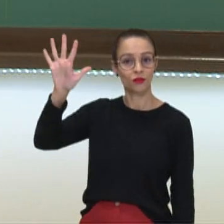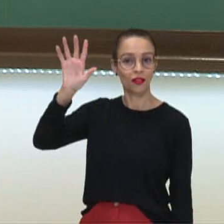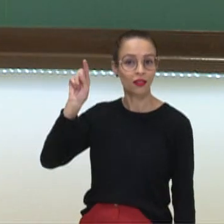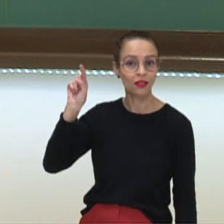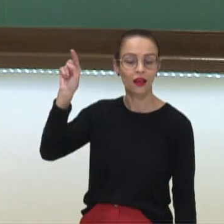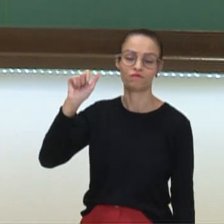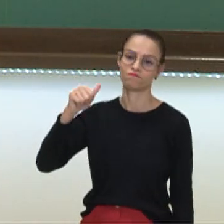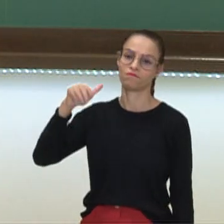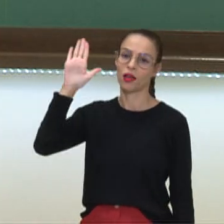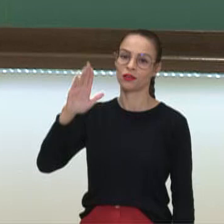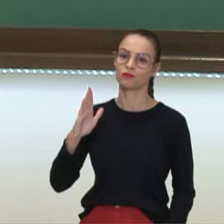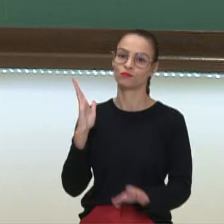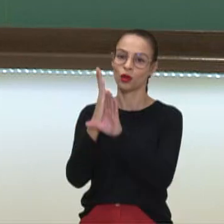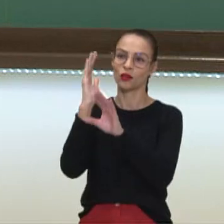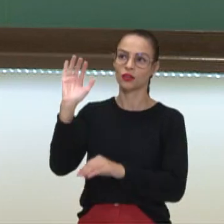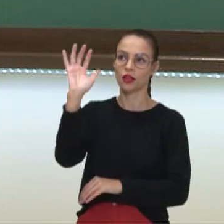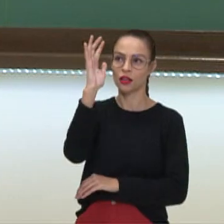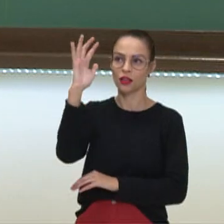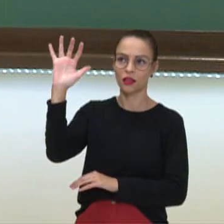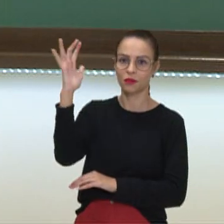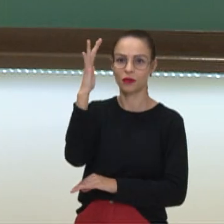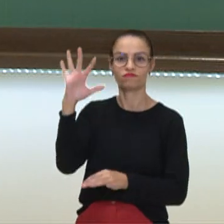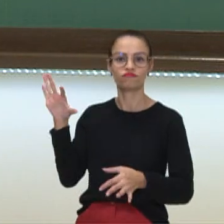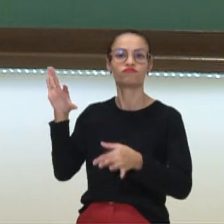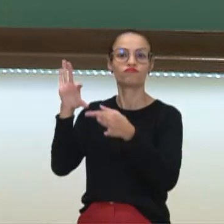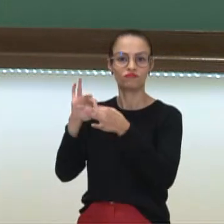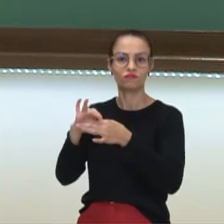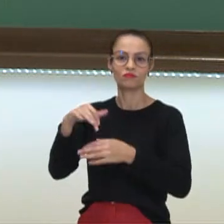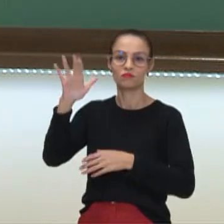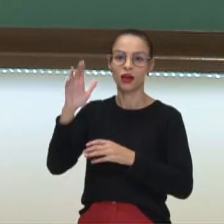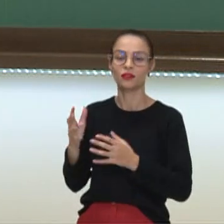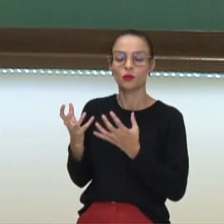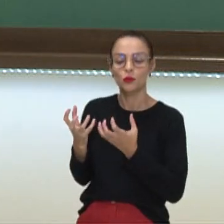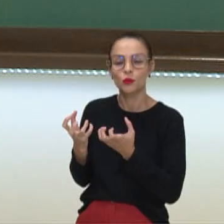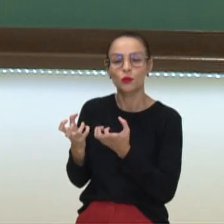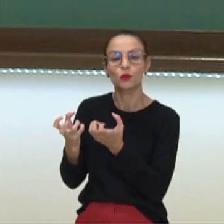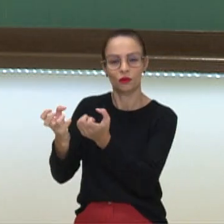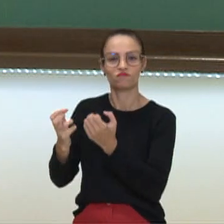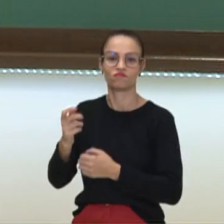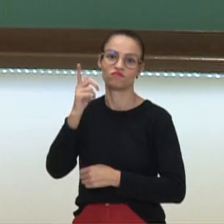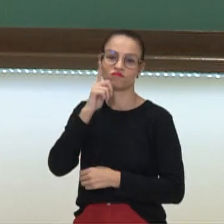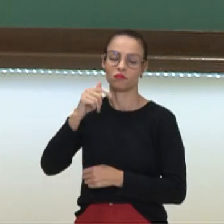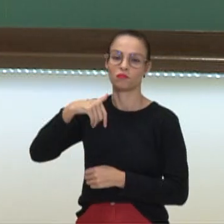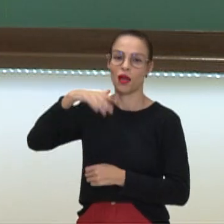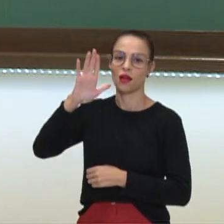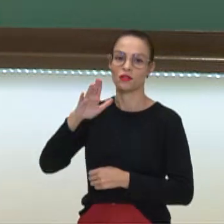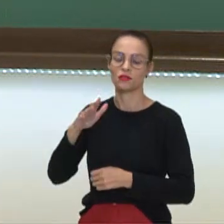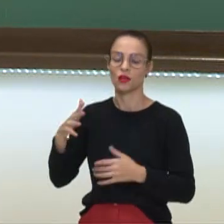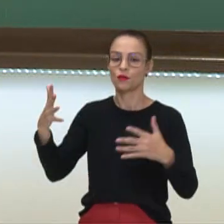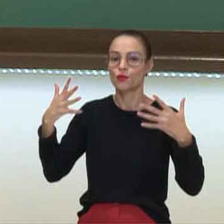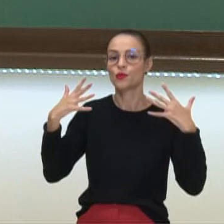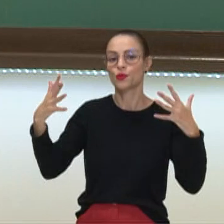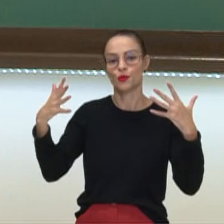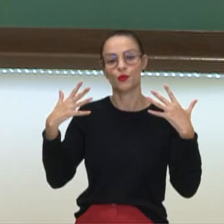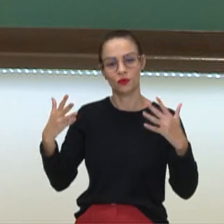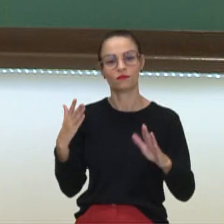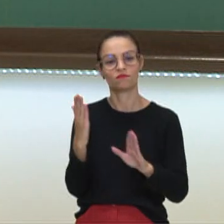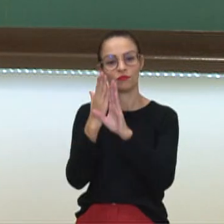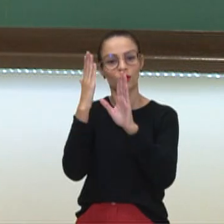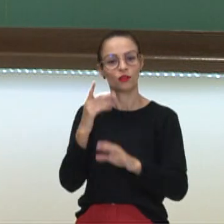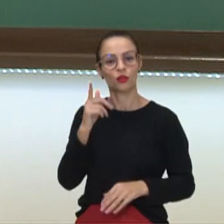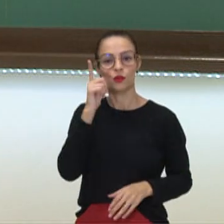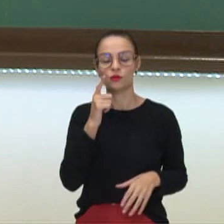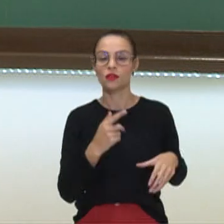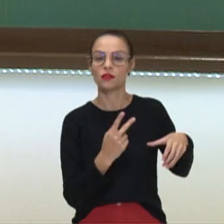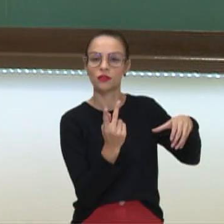Devido ao clima. Então, o clima é mais propício, né? Uma área mais seca, então é mais propício, mais calor para essas